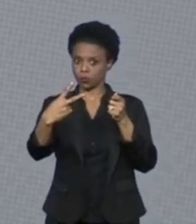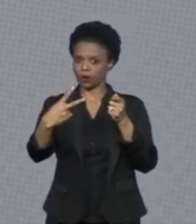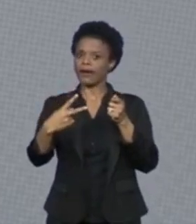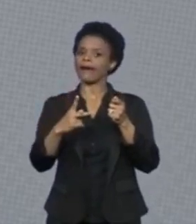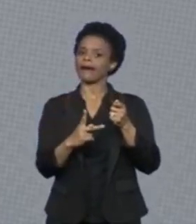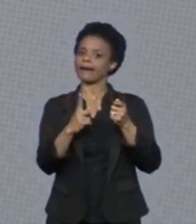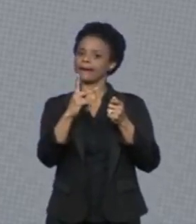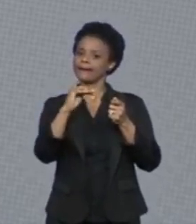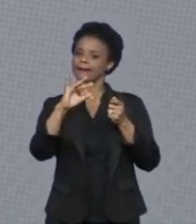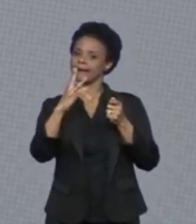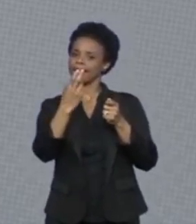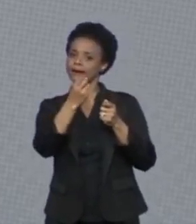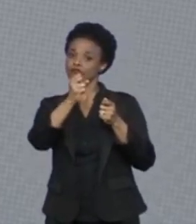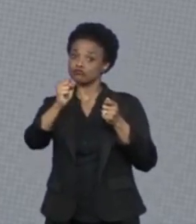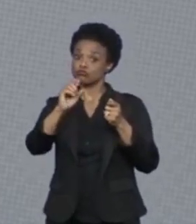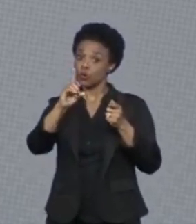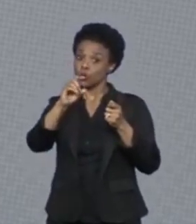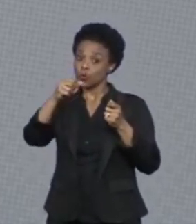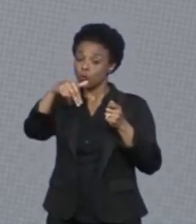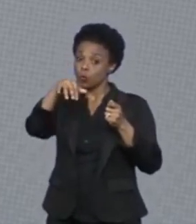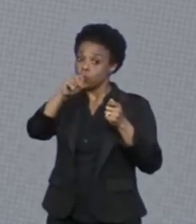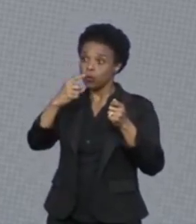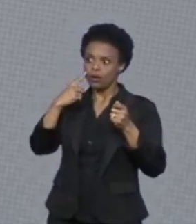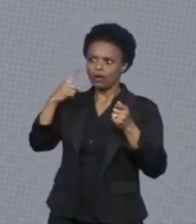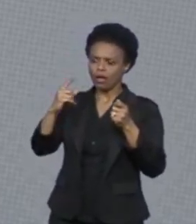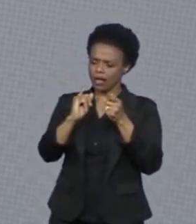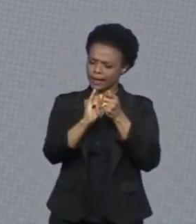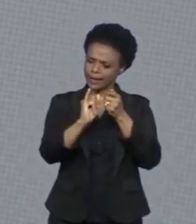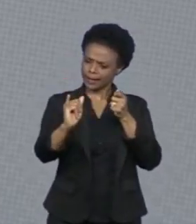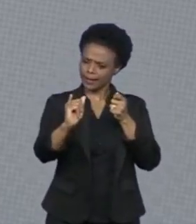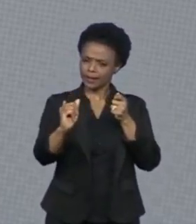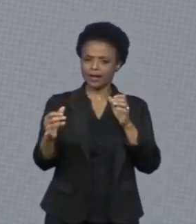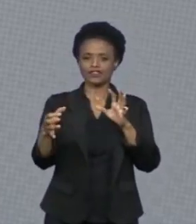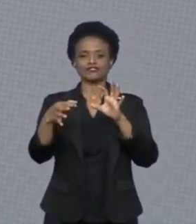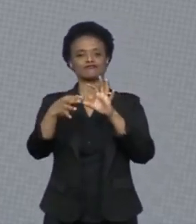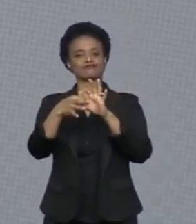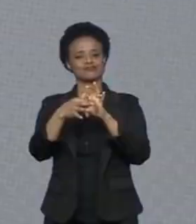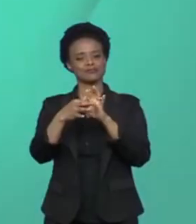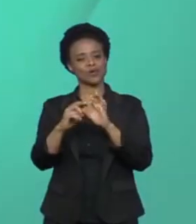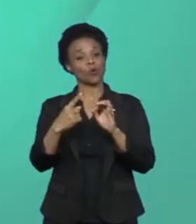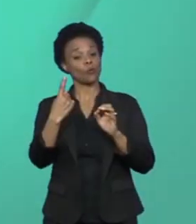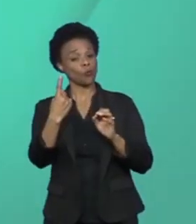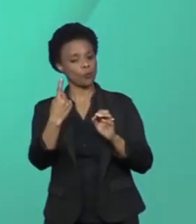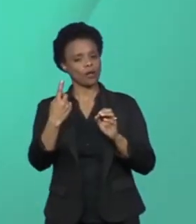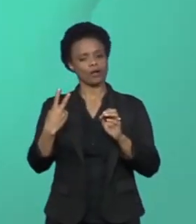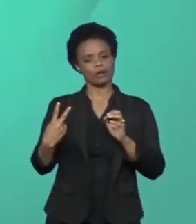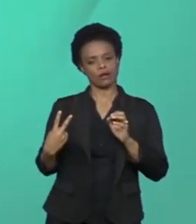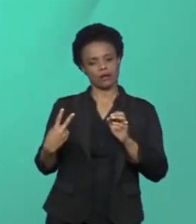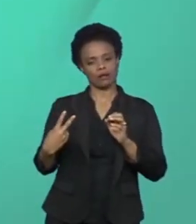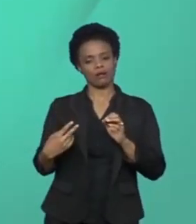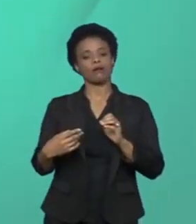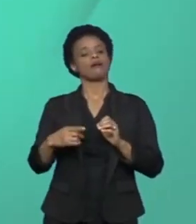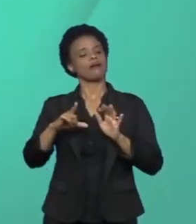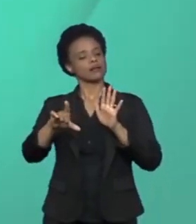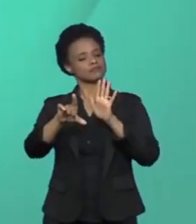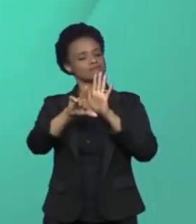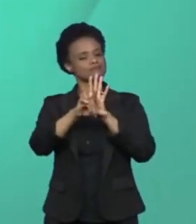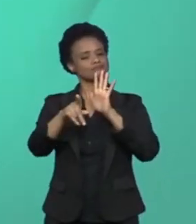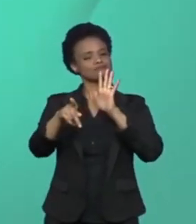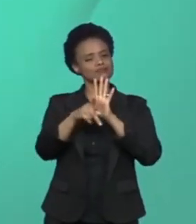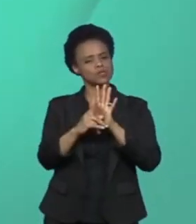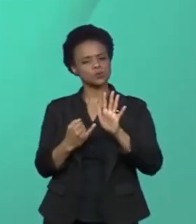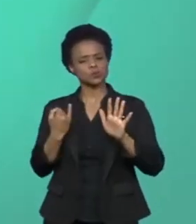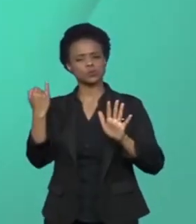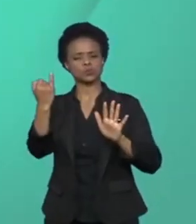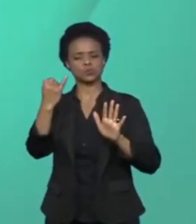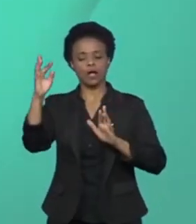Kirchhoff dos nós, temos que a corrente I é igual à soma das correntes I1 e I2. As leis de Kirchhoff são essenciais para